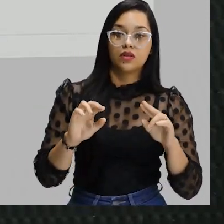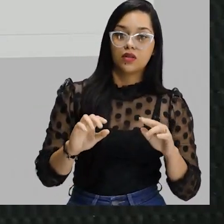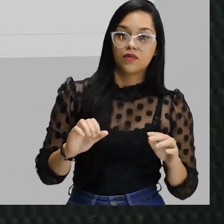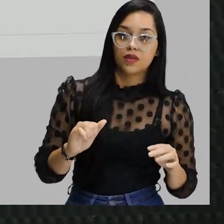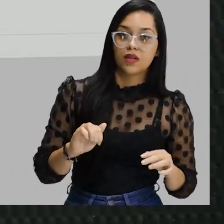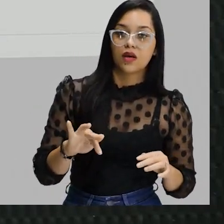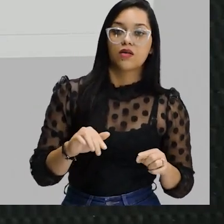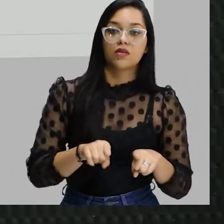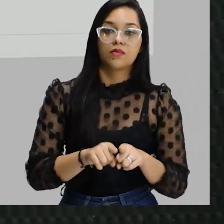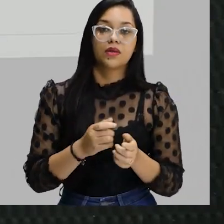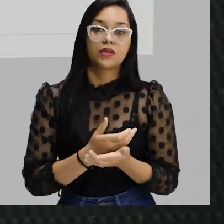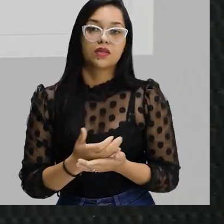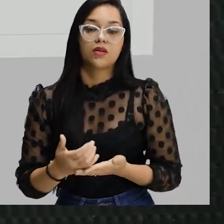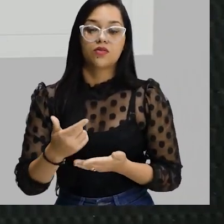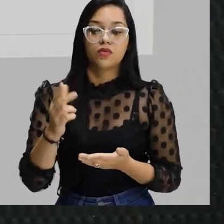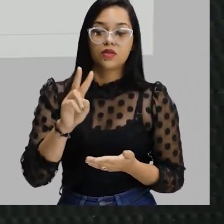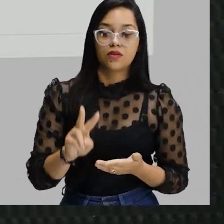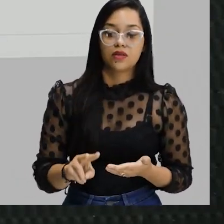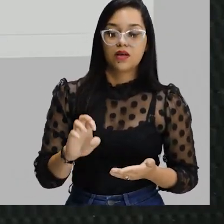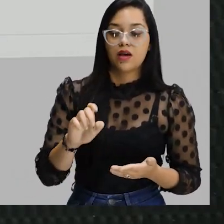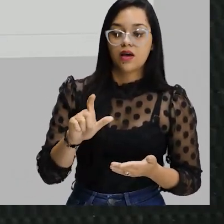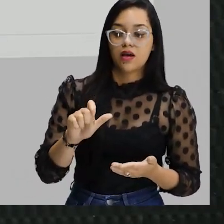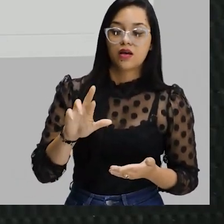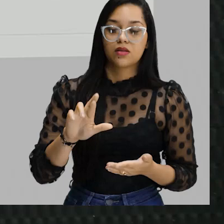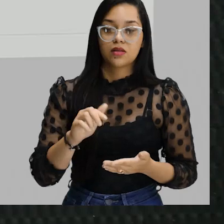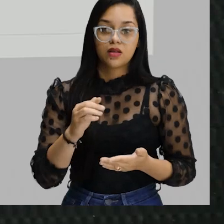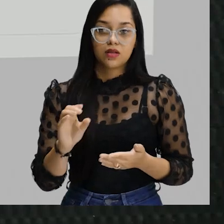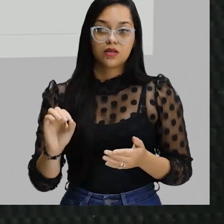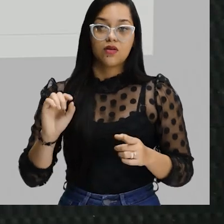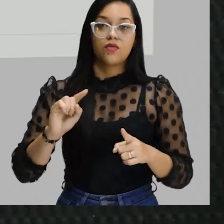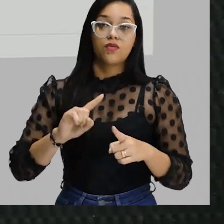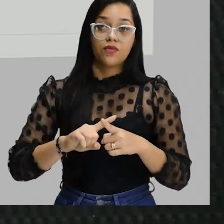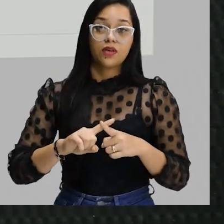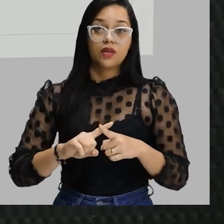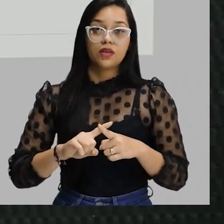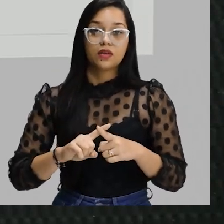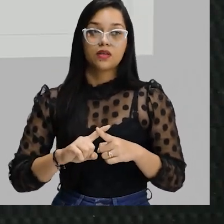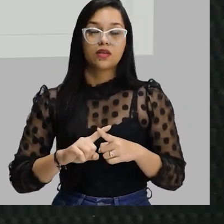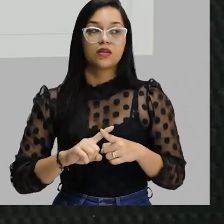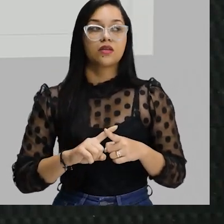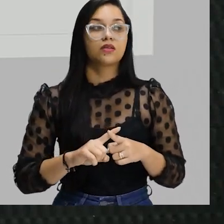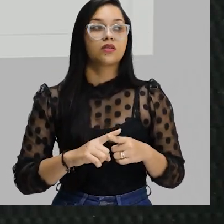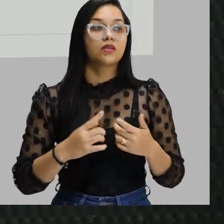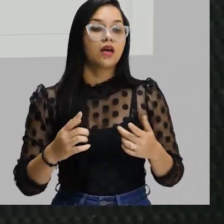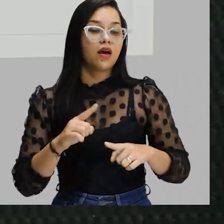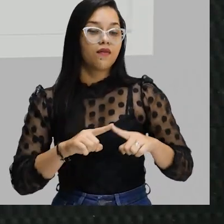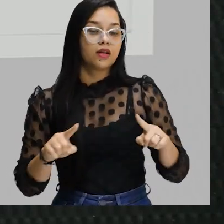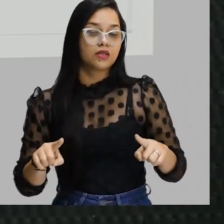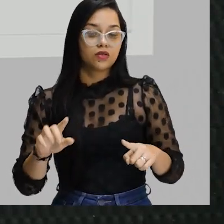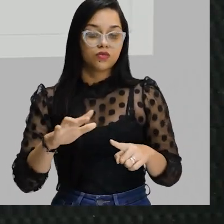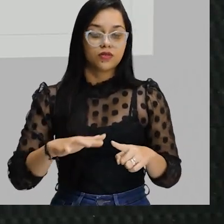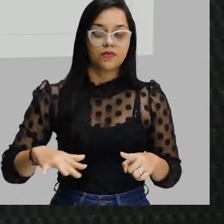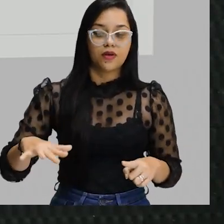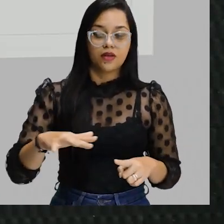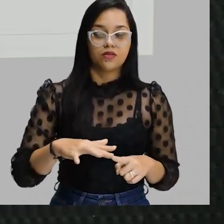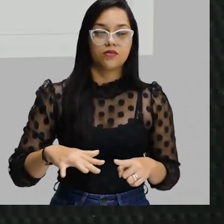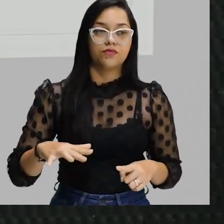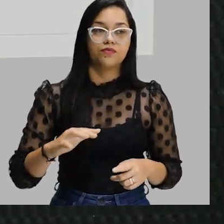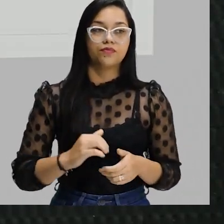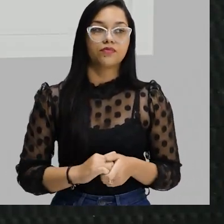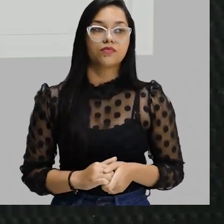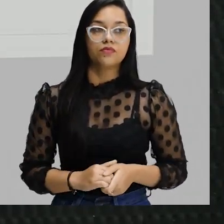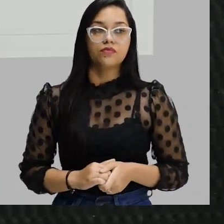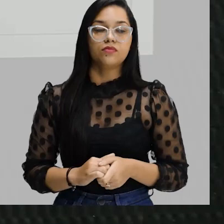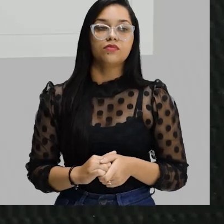quadrado, a velocidade inicial, mais duas vezes a aceleração, vezes a variação do espaço. Tá ok?